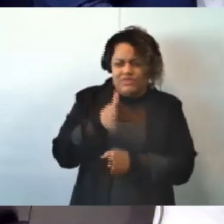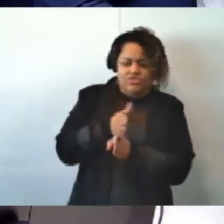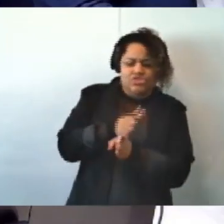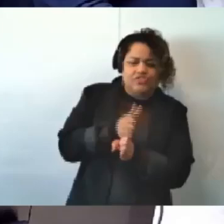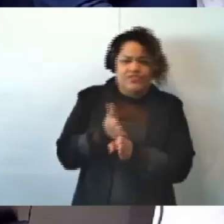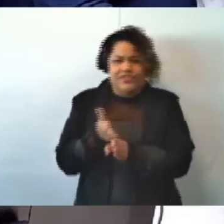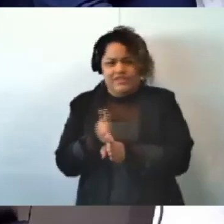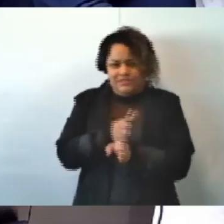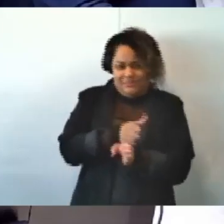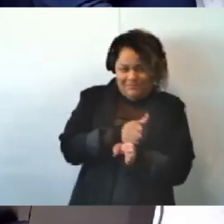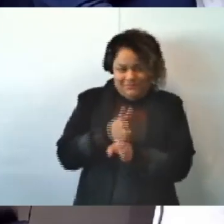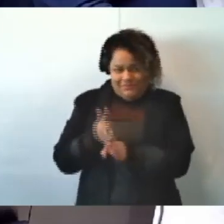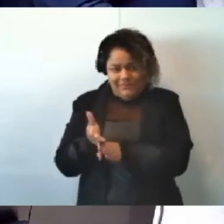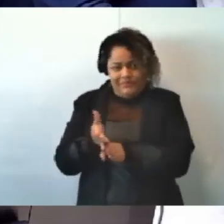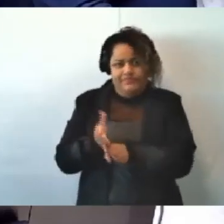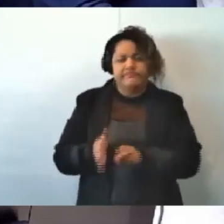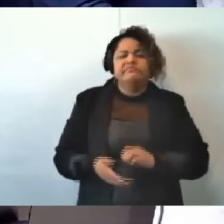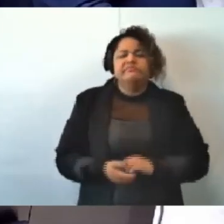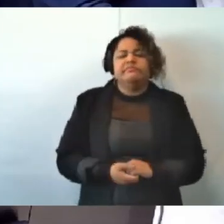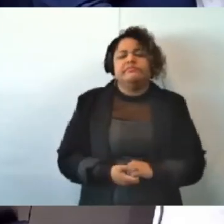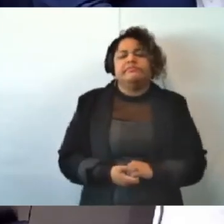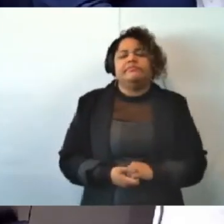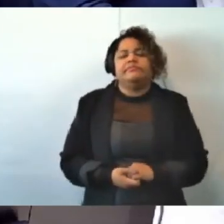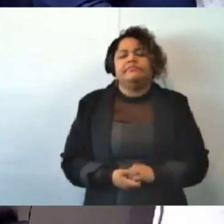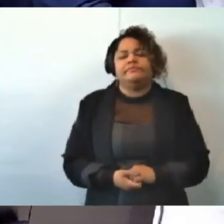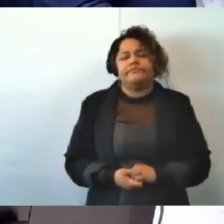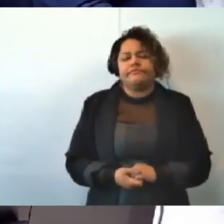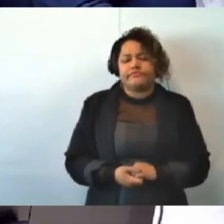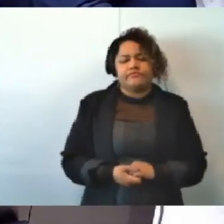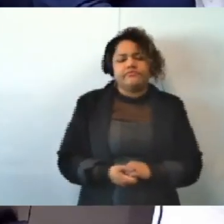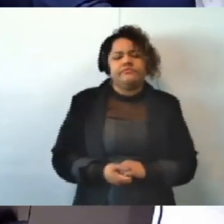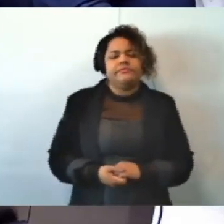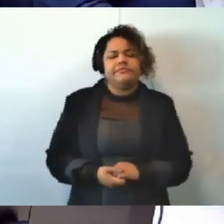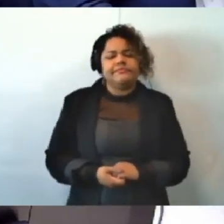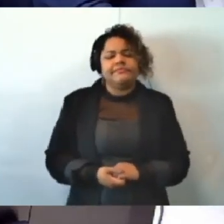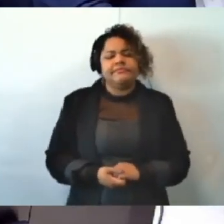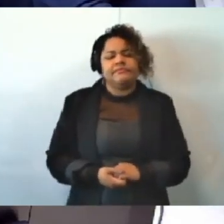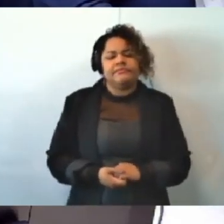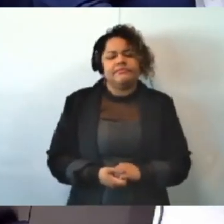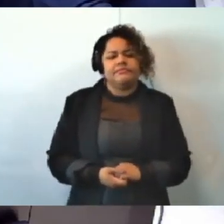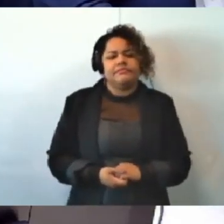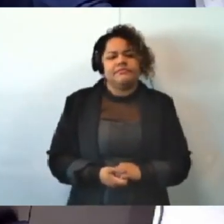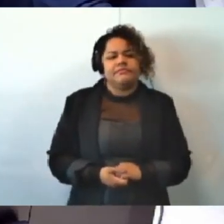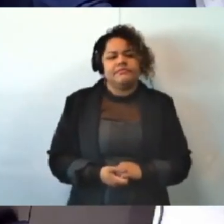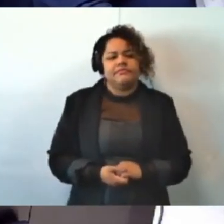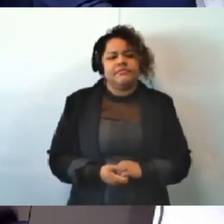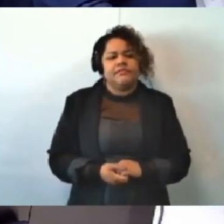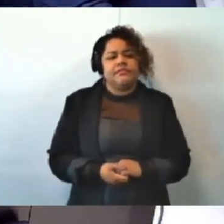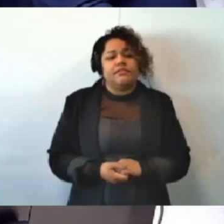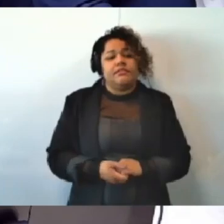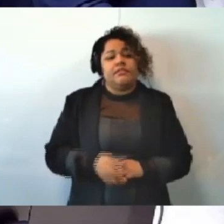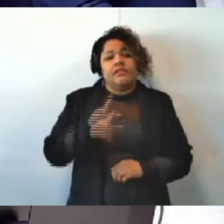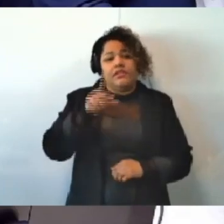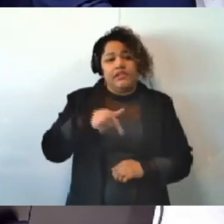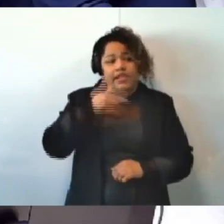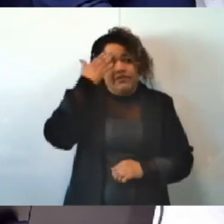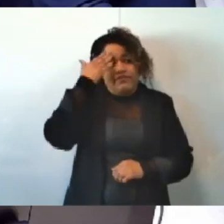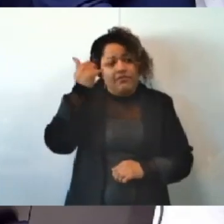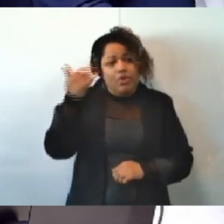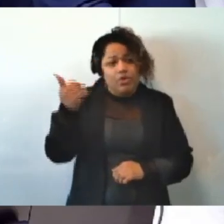ali. É centro-sul da cidade, que é a famosa Rua